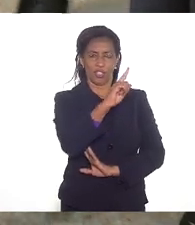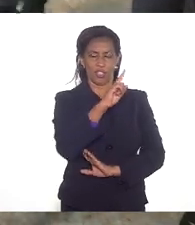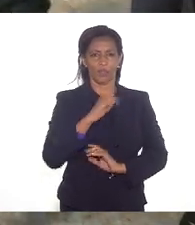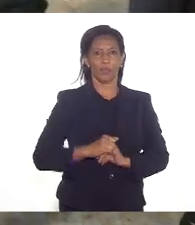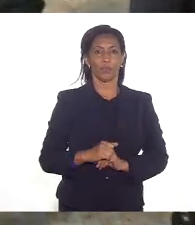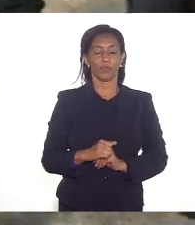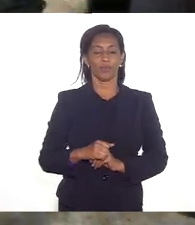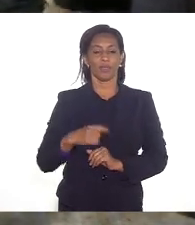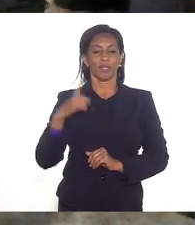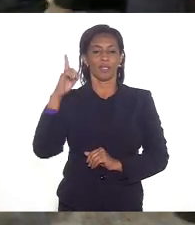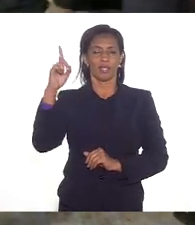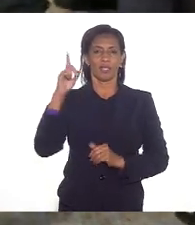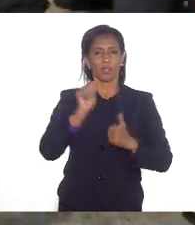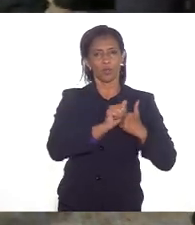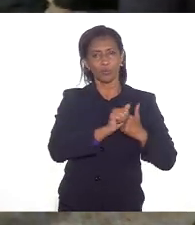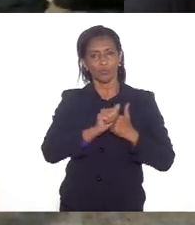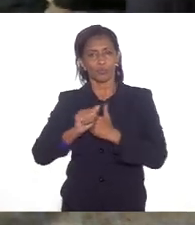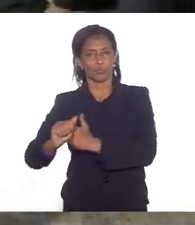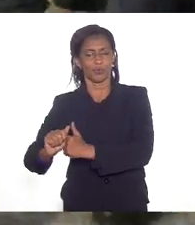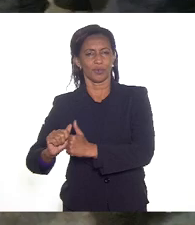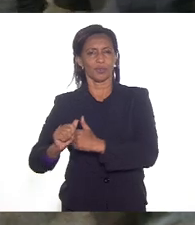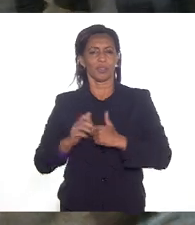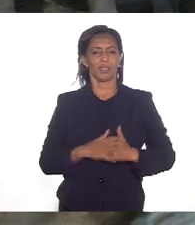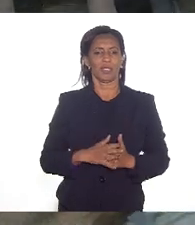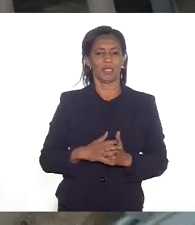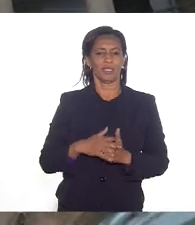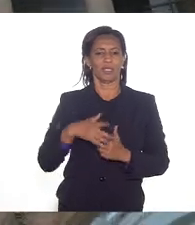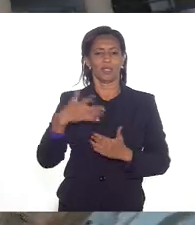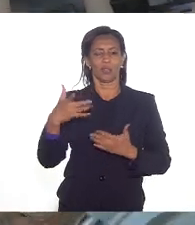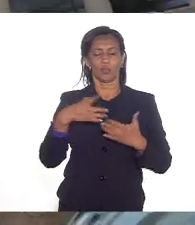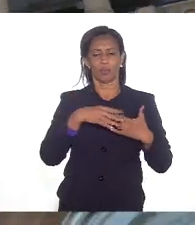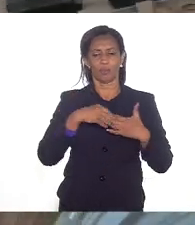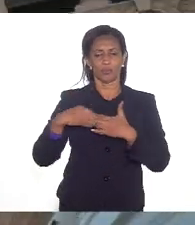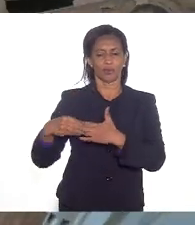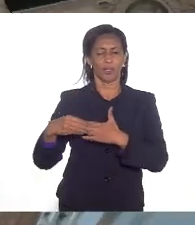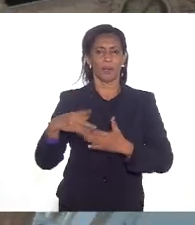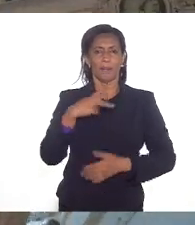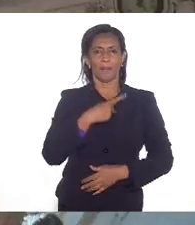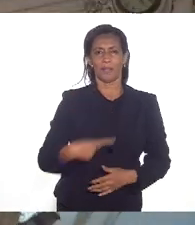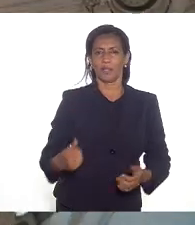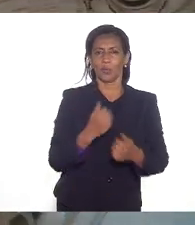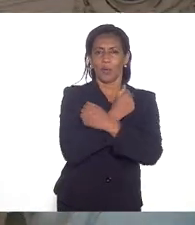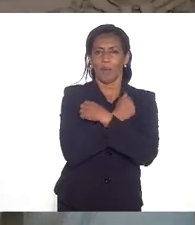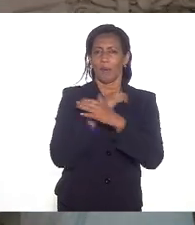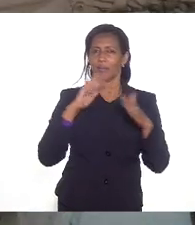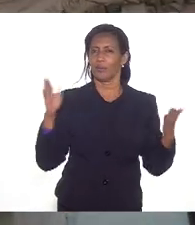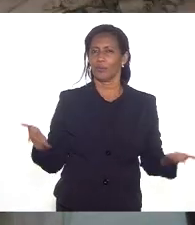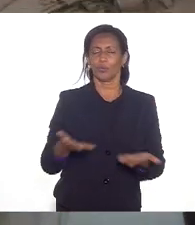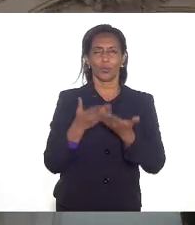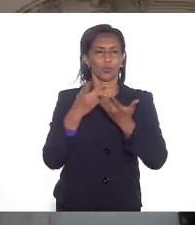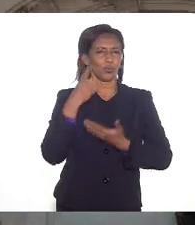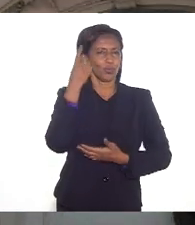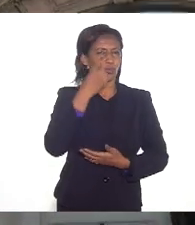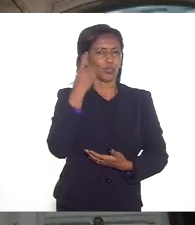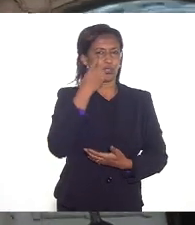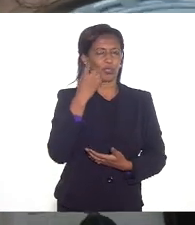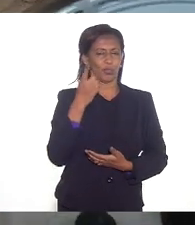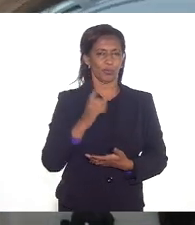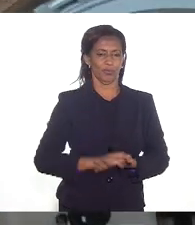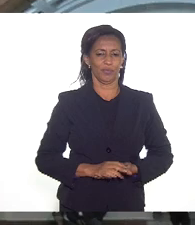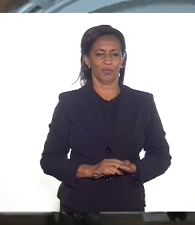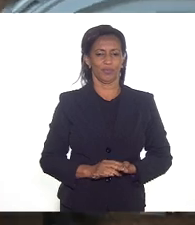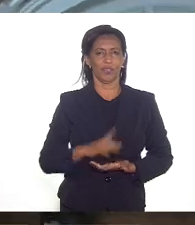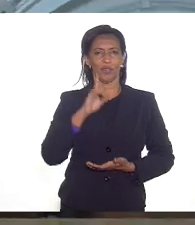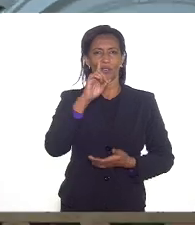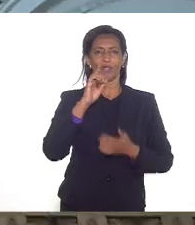nos permita seguir nessa jornada sobre a pessoa condução Presidente um abraço a todos os deputados todas as deputadas fiquem com